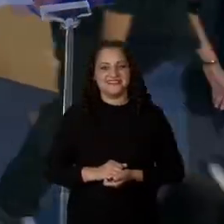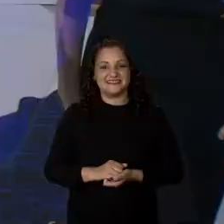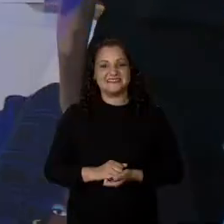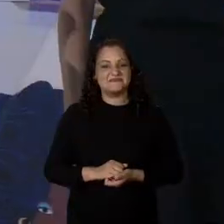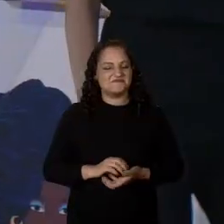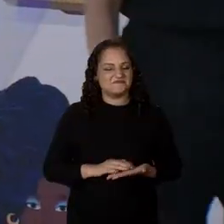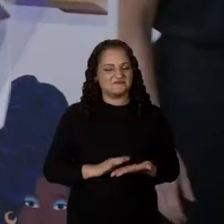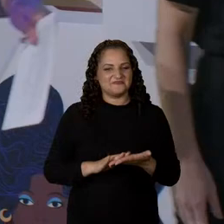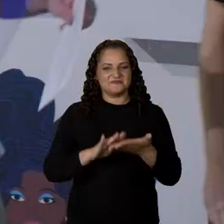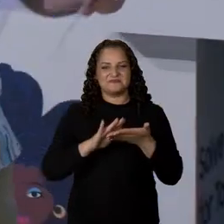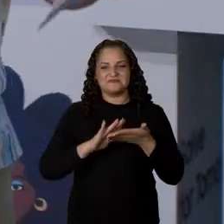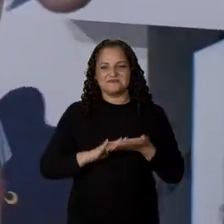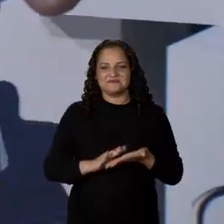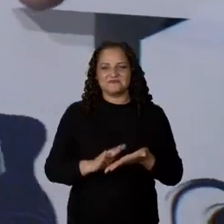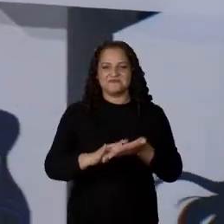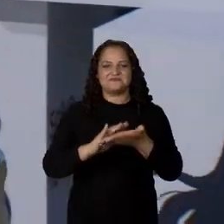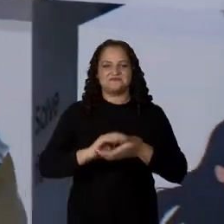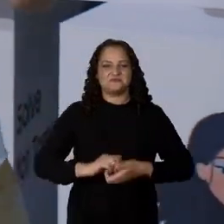Meus parabéns.